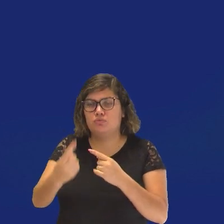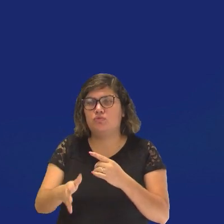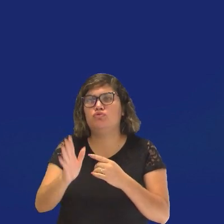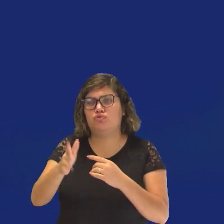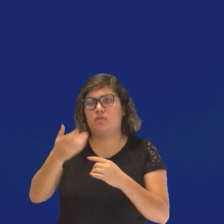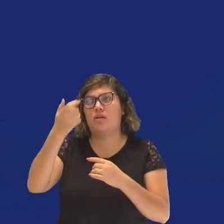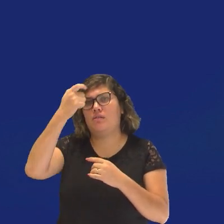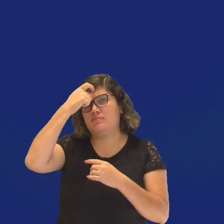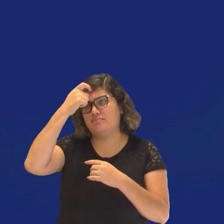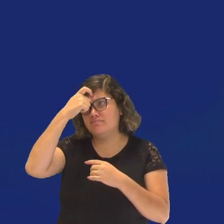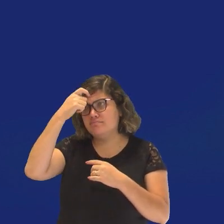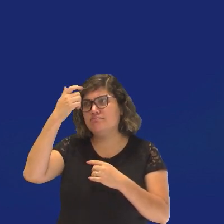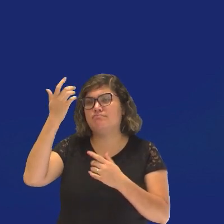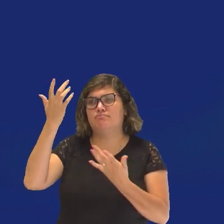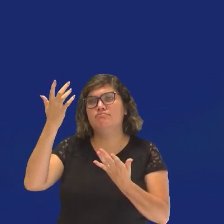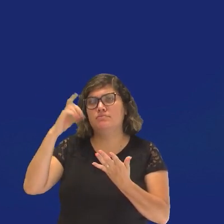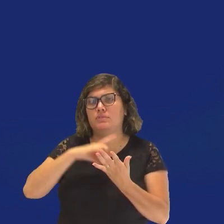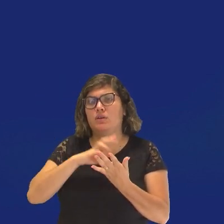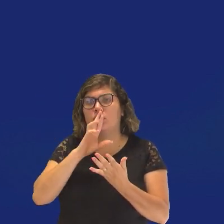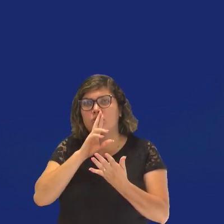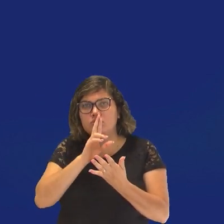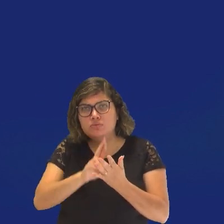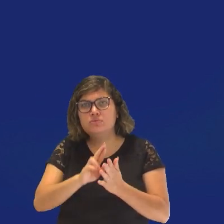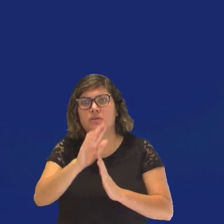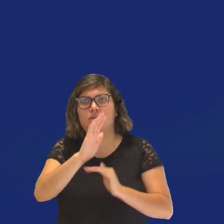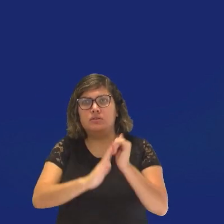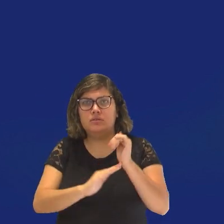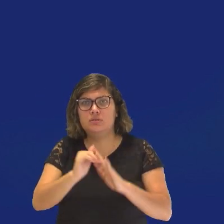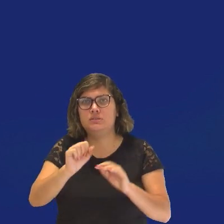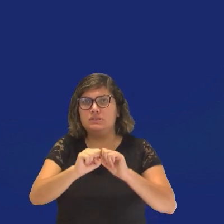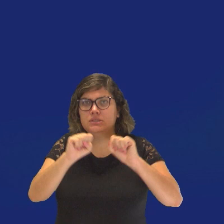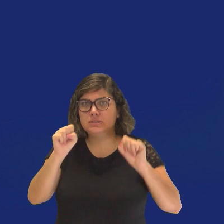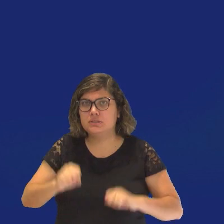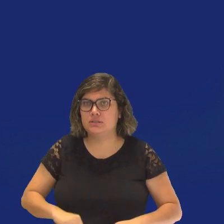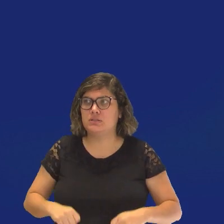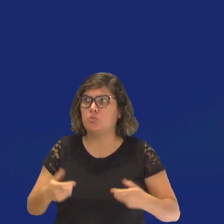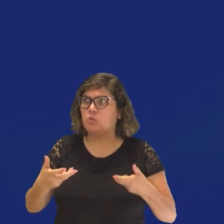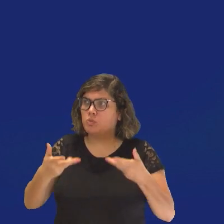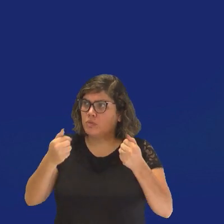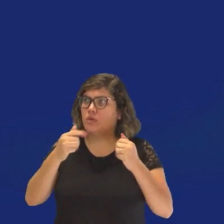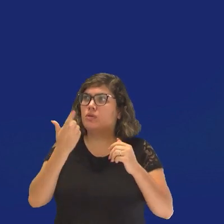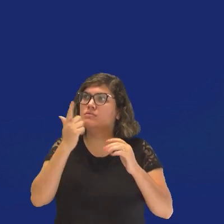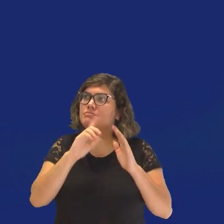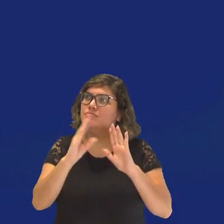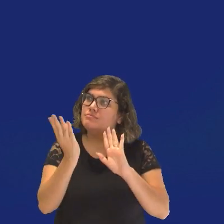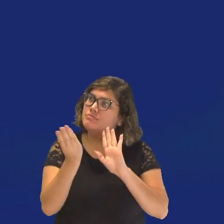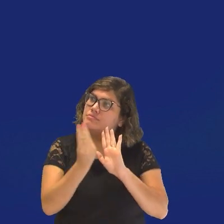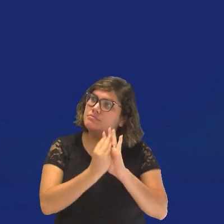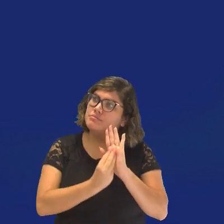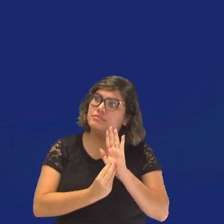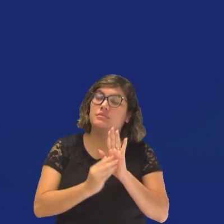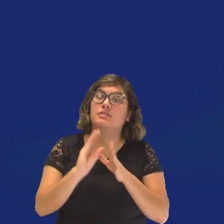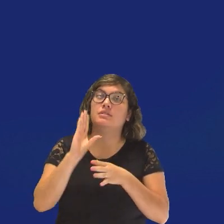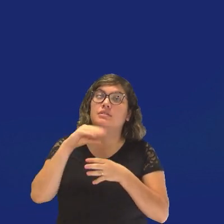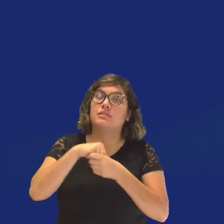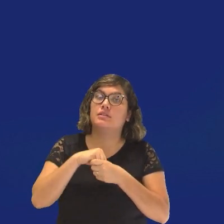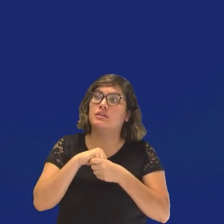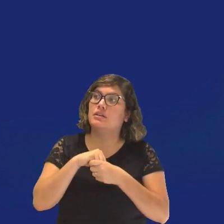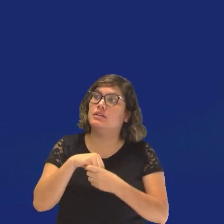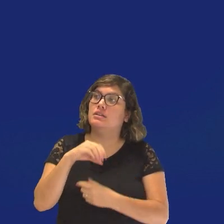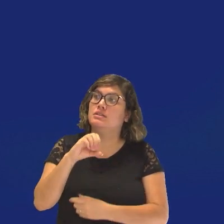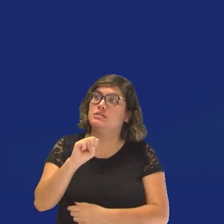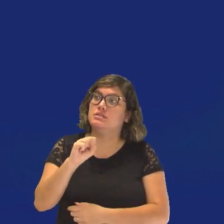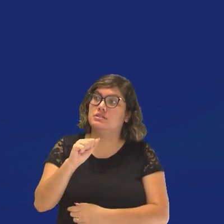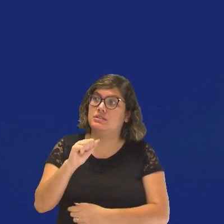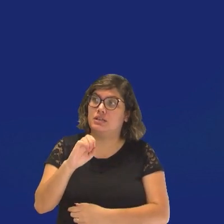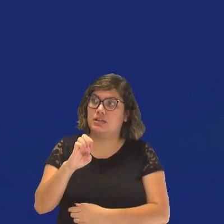com resultados muito sólidos, um sistema robusto, ele ser incorporado dentro do SAEB, aí teria